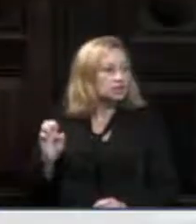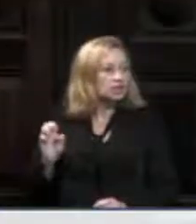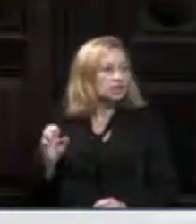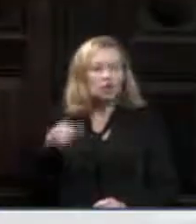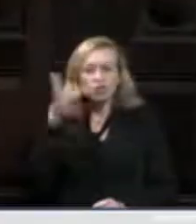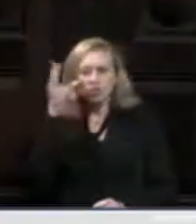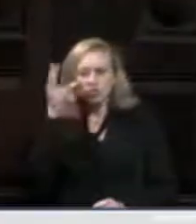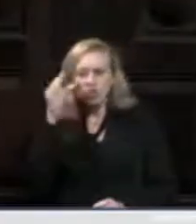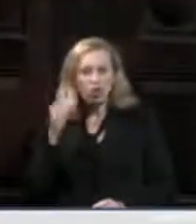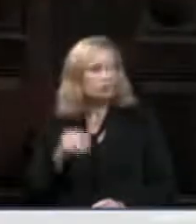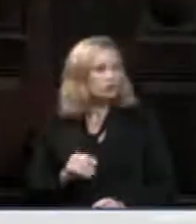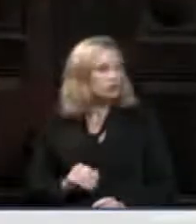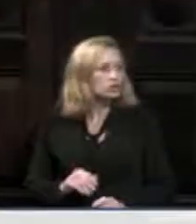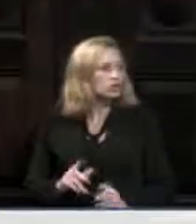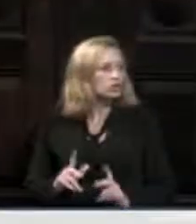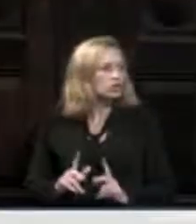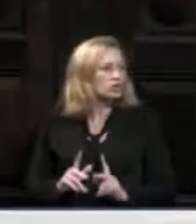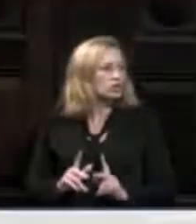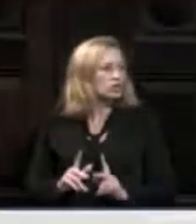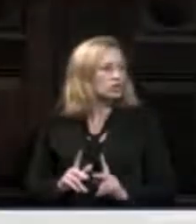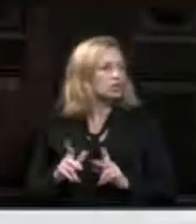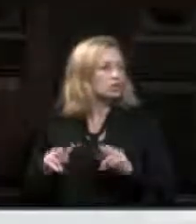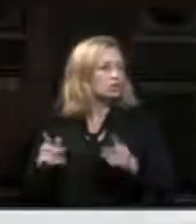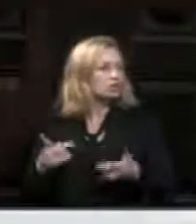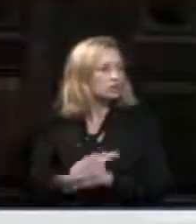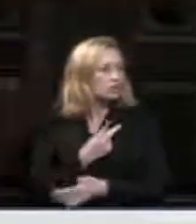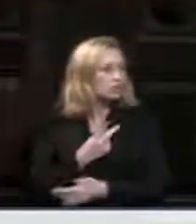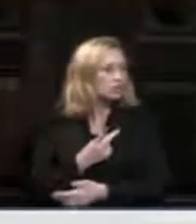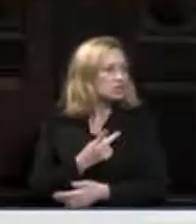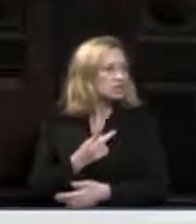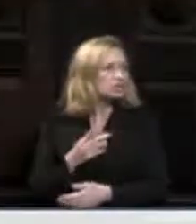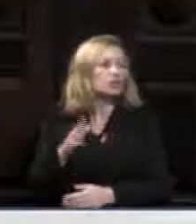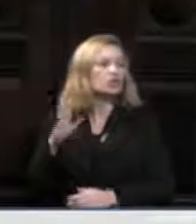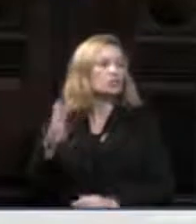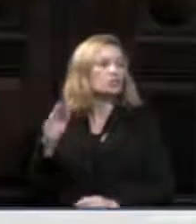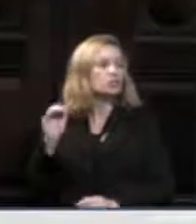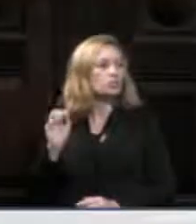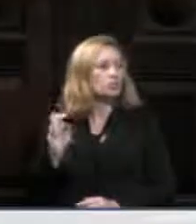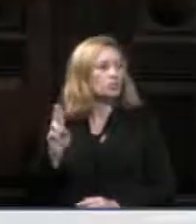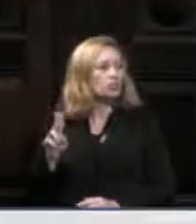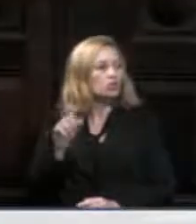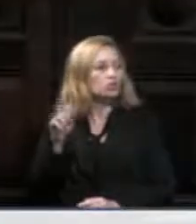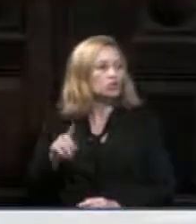o mesmo aconteceu, vou concluir, senhor presidente, no Mangue de Pedra, em Búzios.